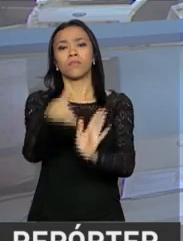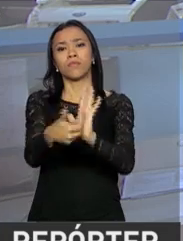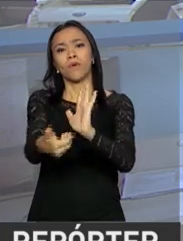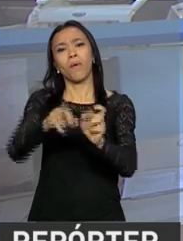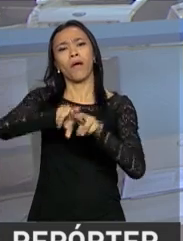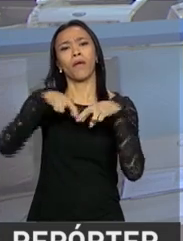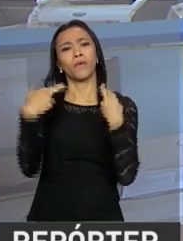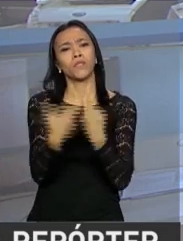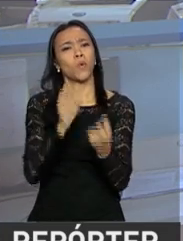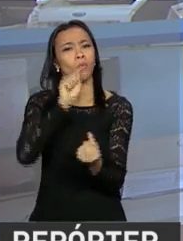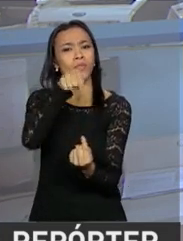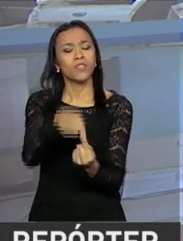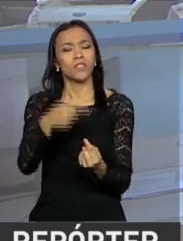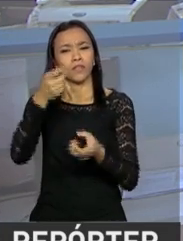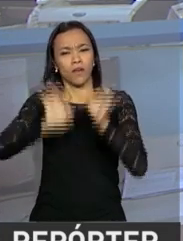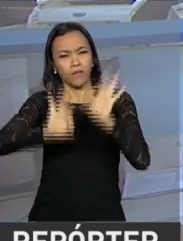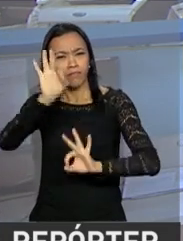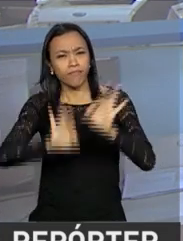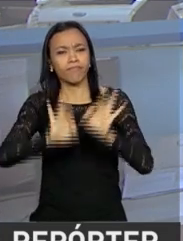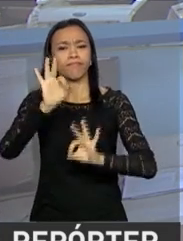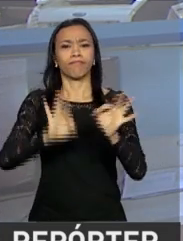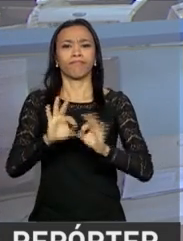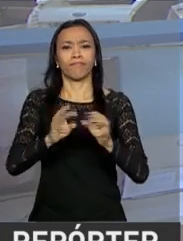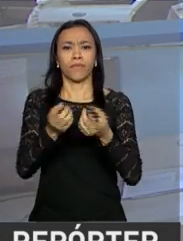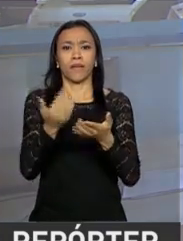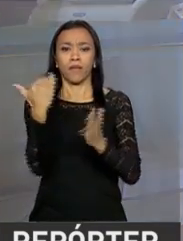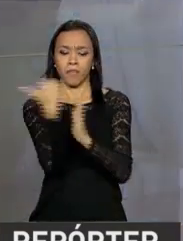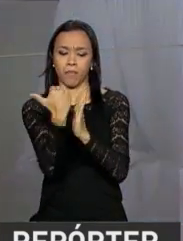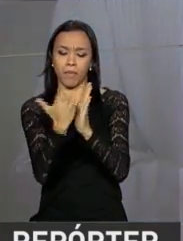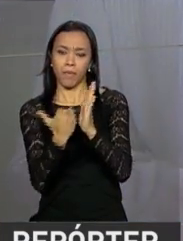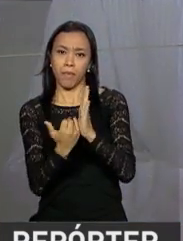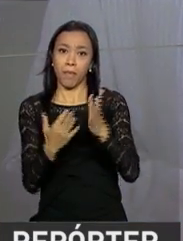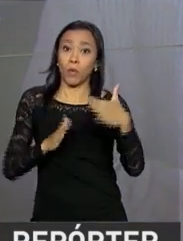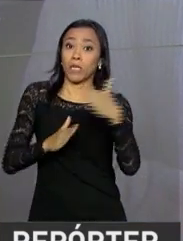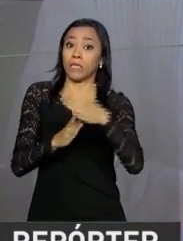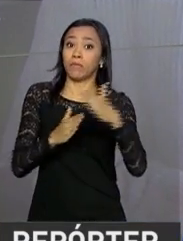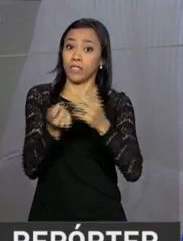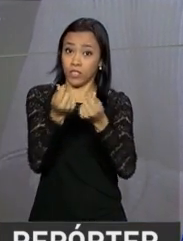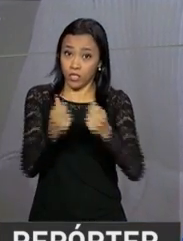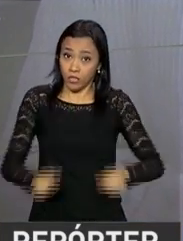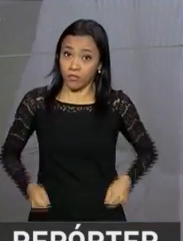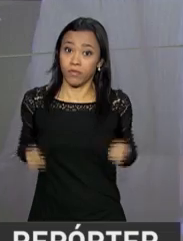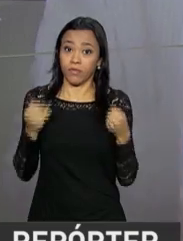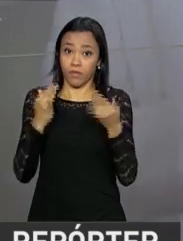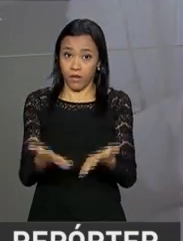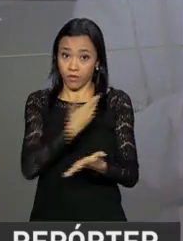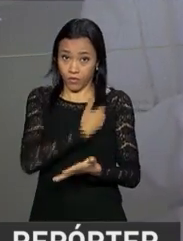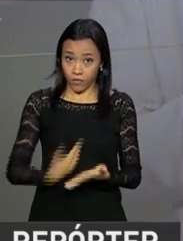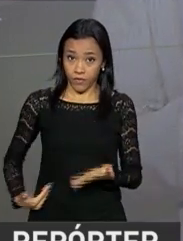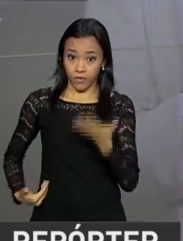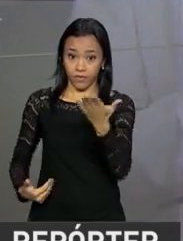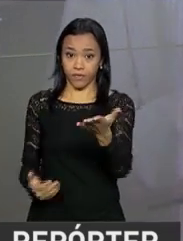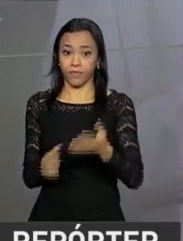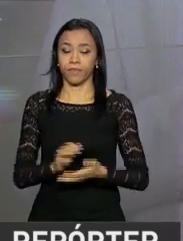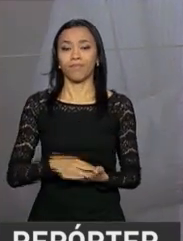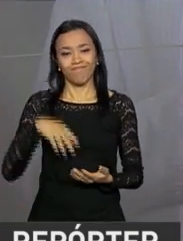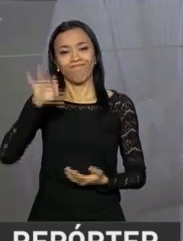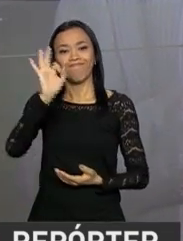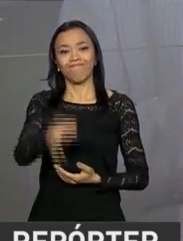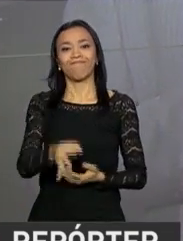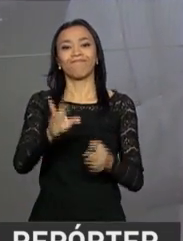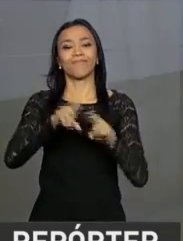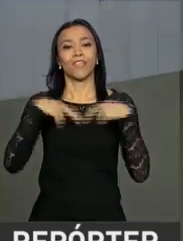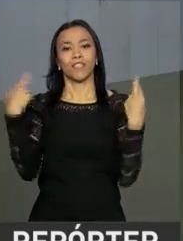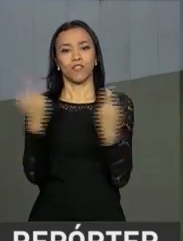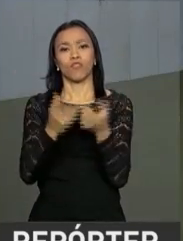analisa o teto para os gastos públicos. Quem acompanha tudo é o repórter João Pedro Neto. Oi, João Pedro. Oi, Renata, exatamente. Essa reunião